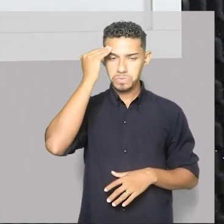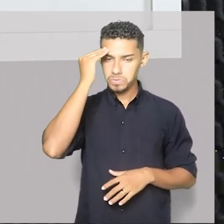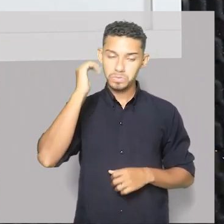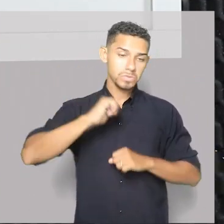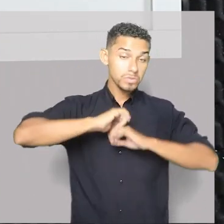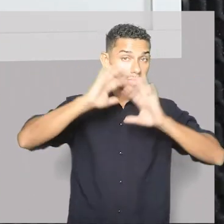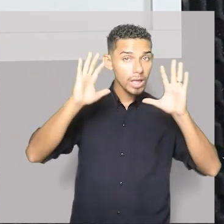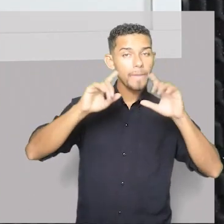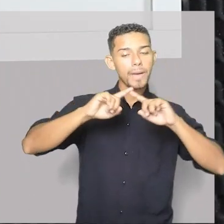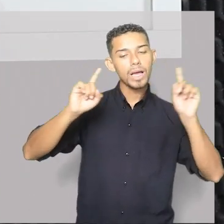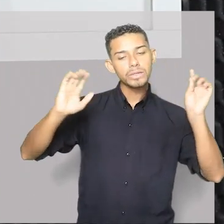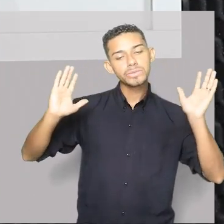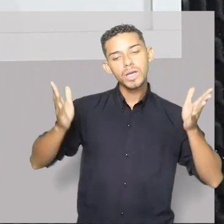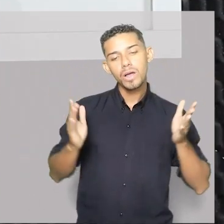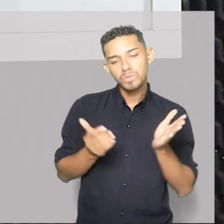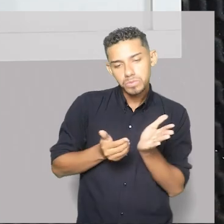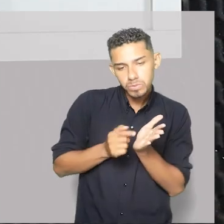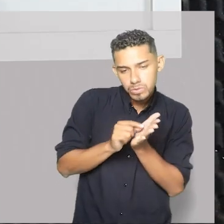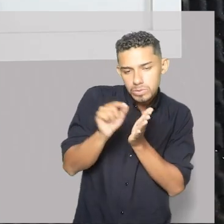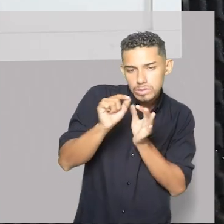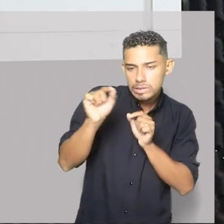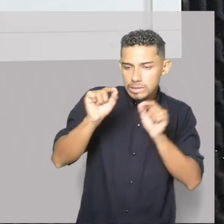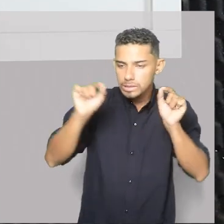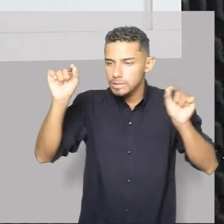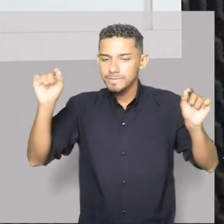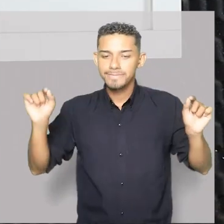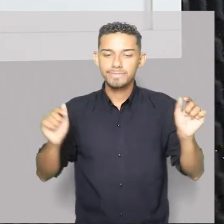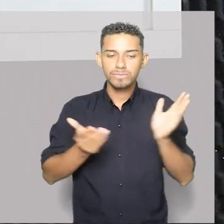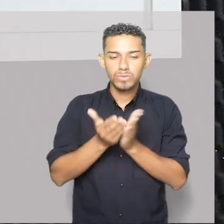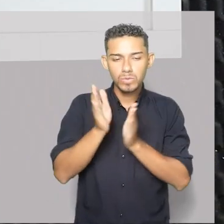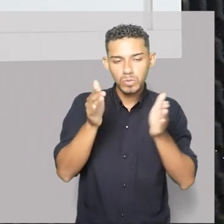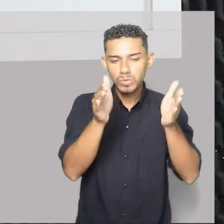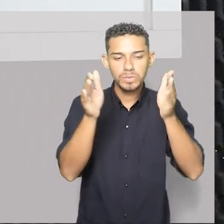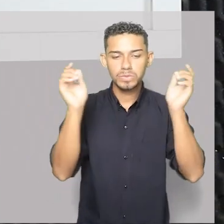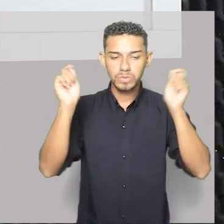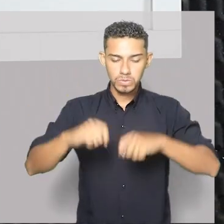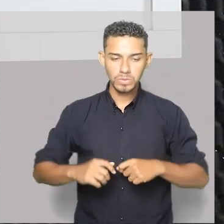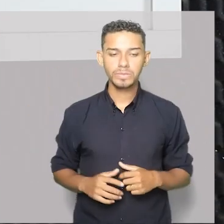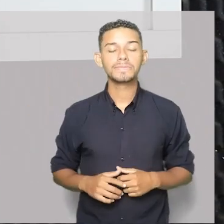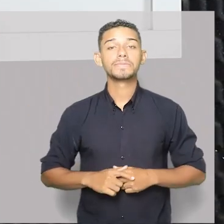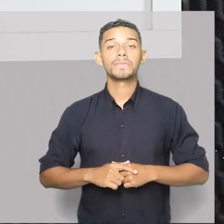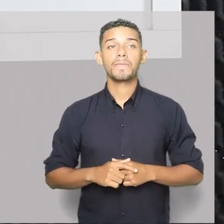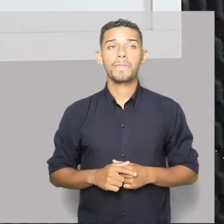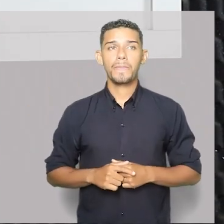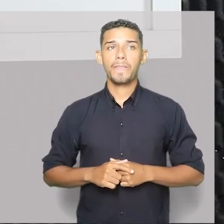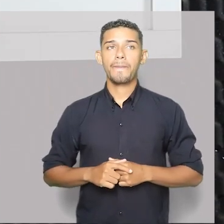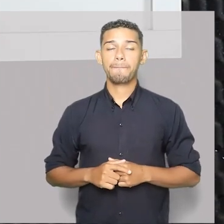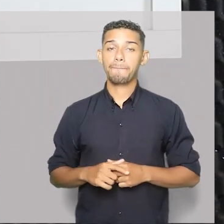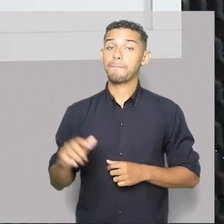é claro, mas já era ali um primeiro rabisco, né, como foi colocada a questão.